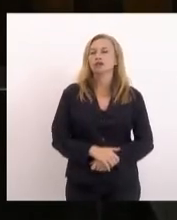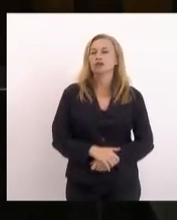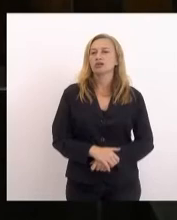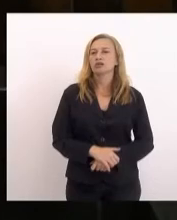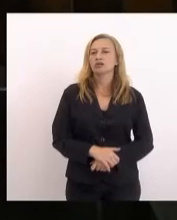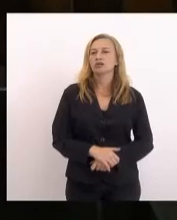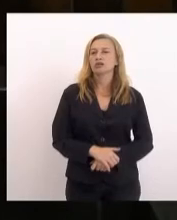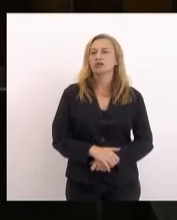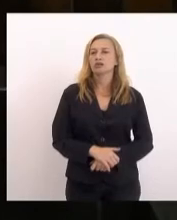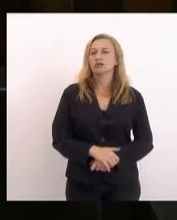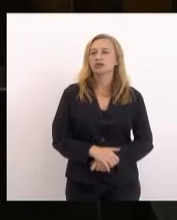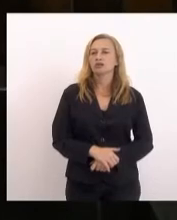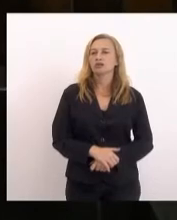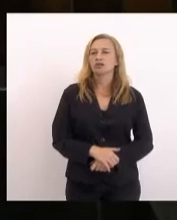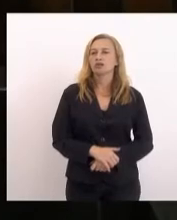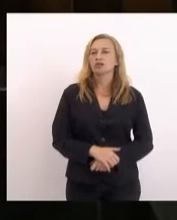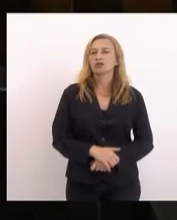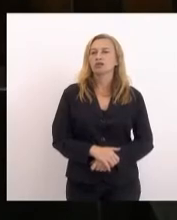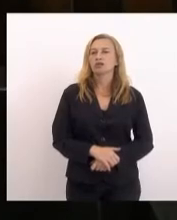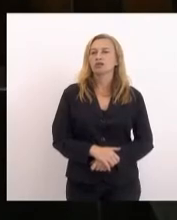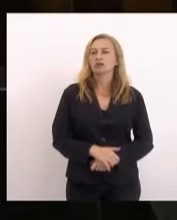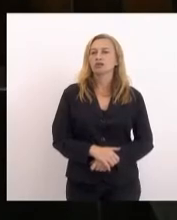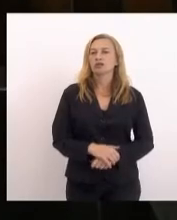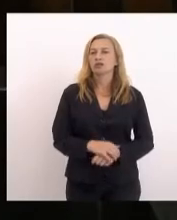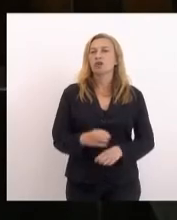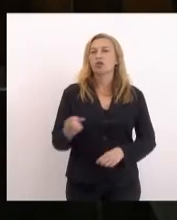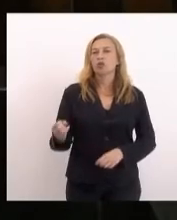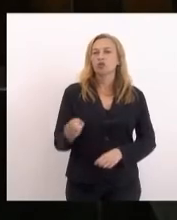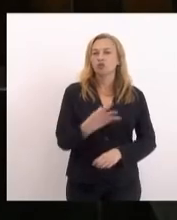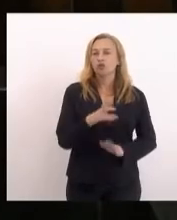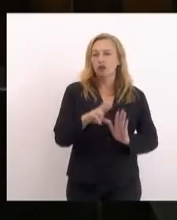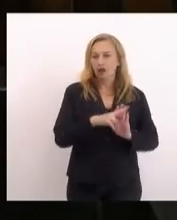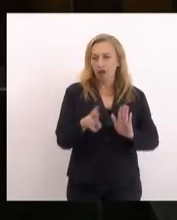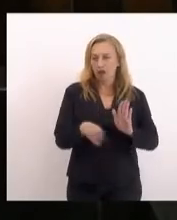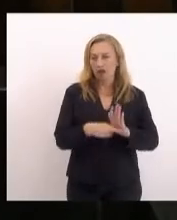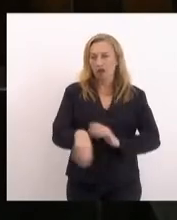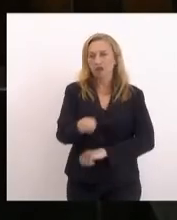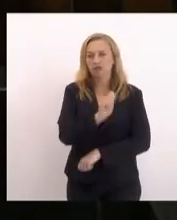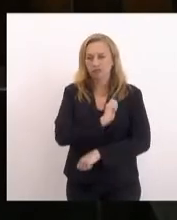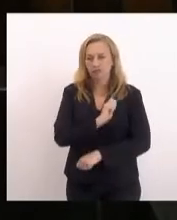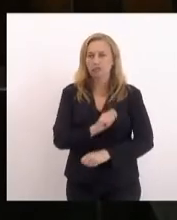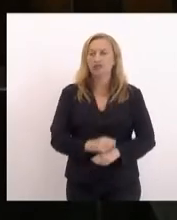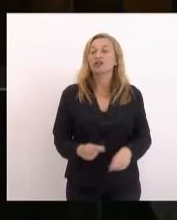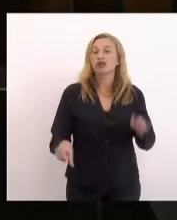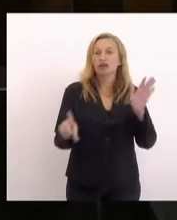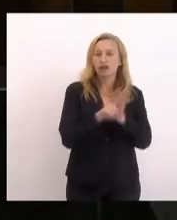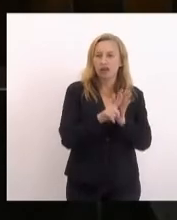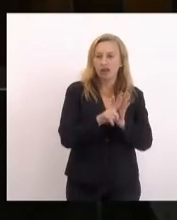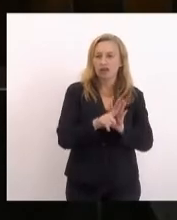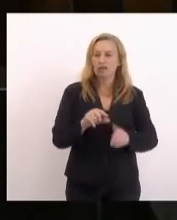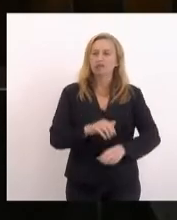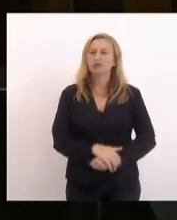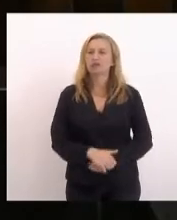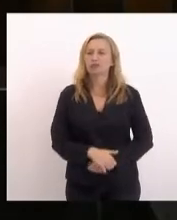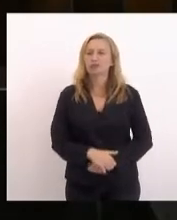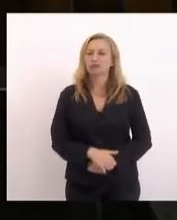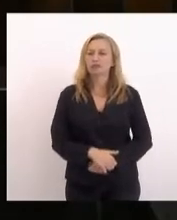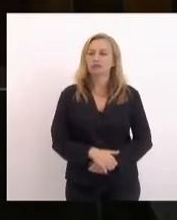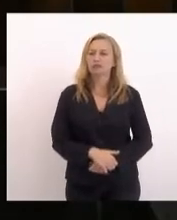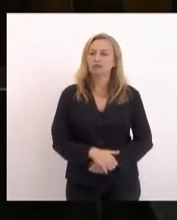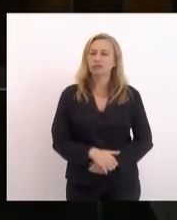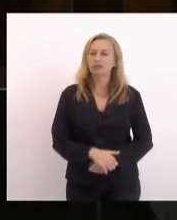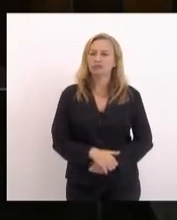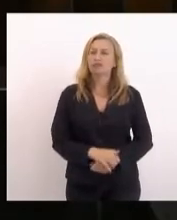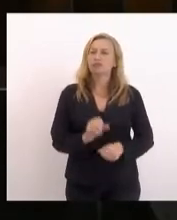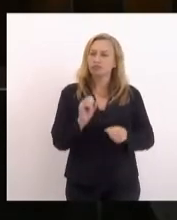os preceitos do regime, do novo regime, na lei autorizativa para fazer